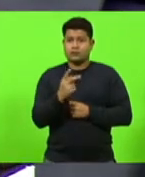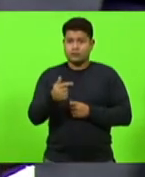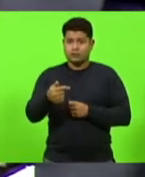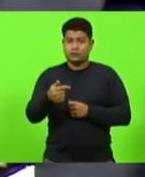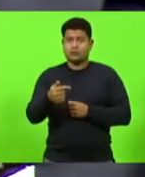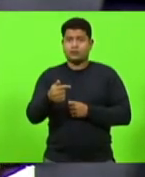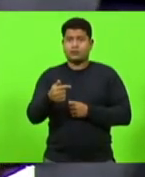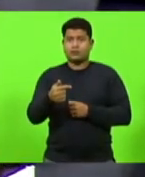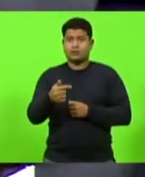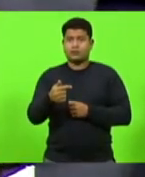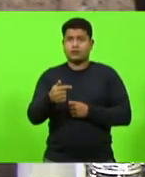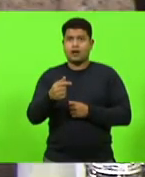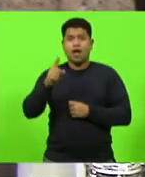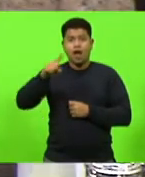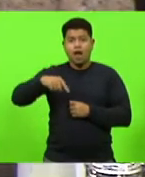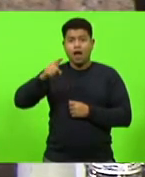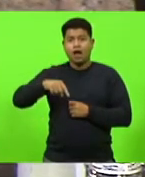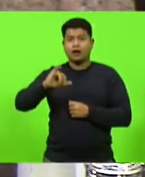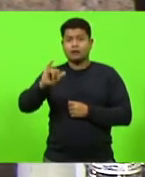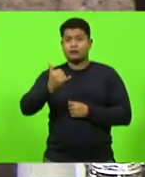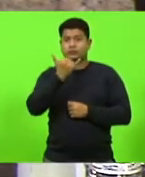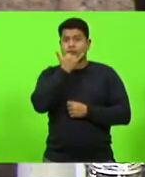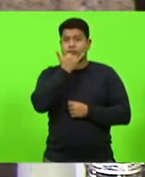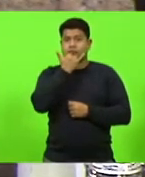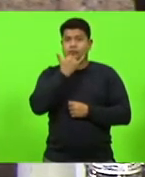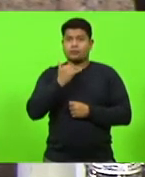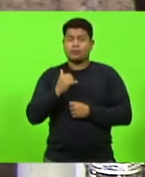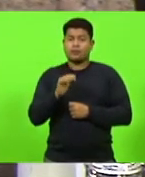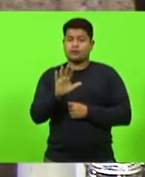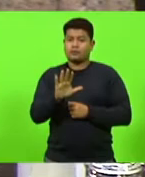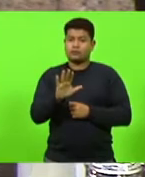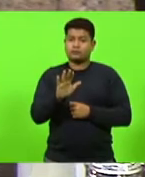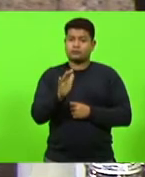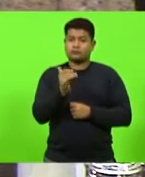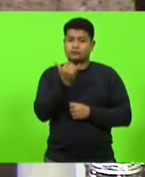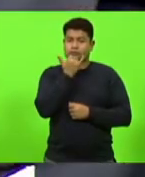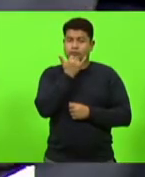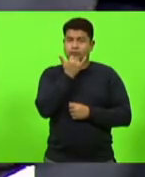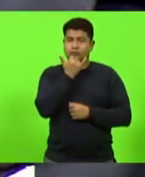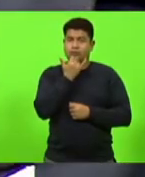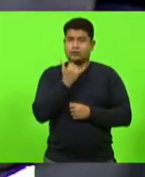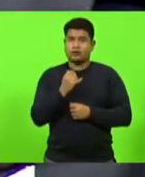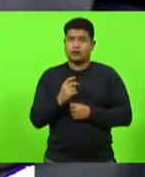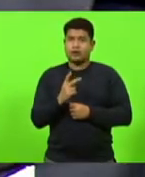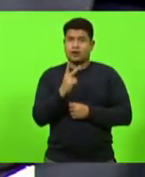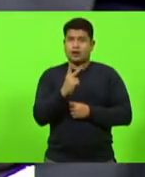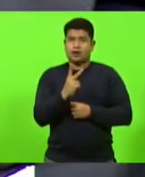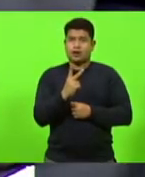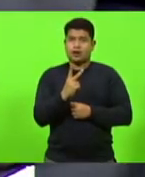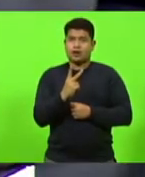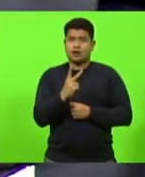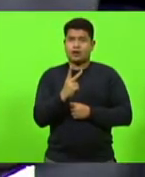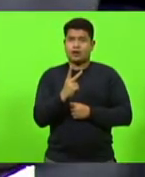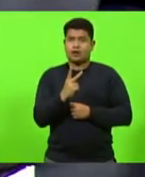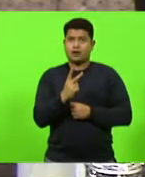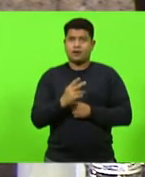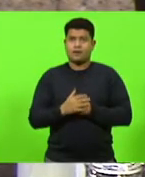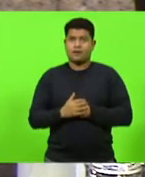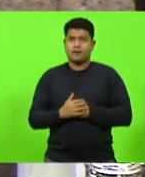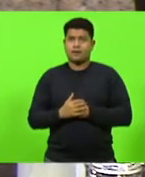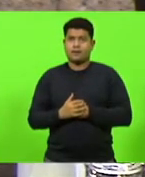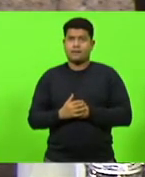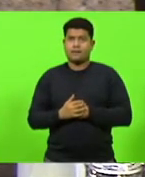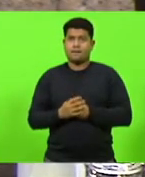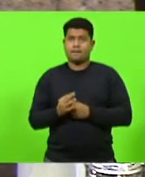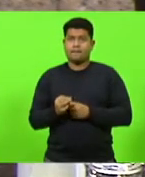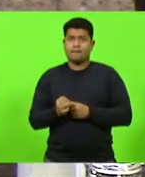A página 27. A página 27 é justificativa. É justificativa da emenda supressiva. A 28 é justificativa. As folhas 26. A 28 e